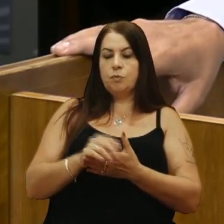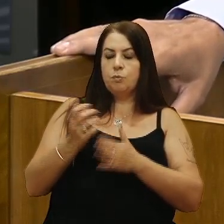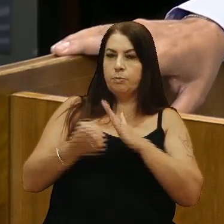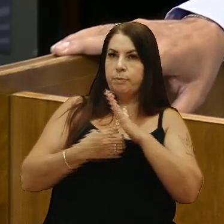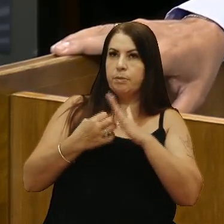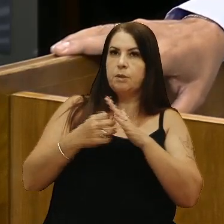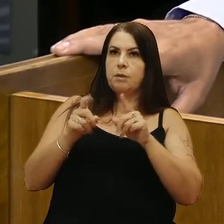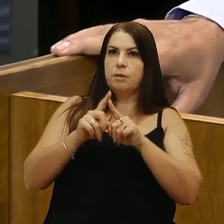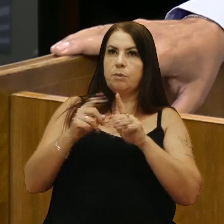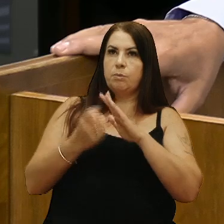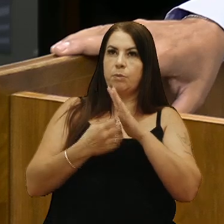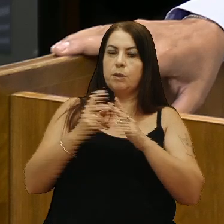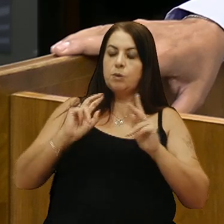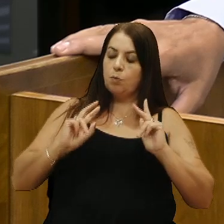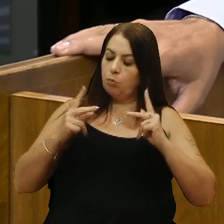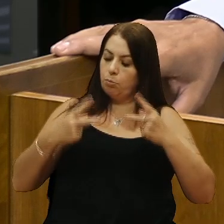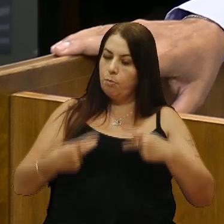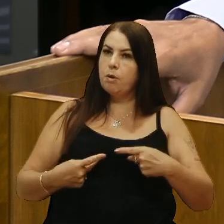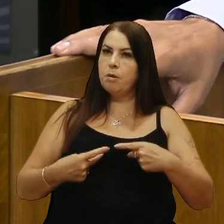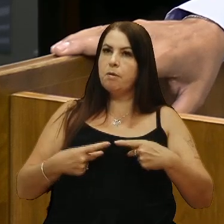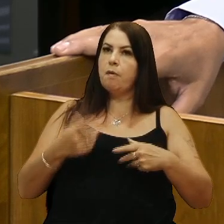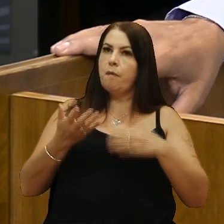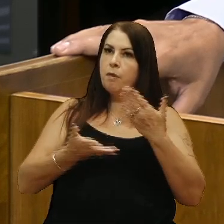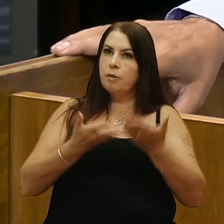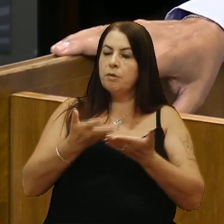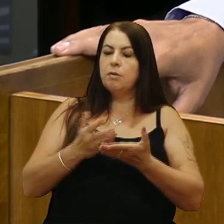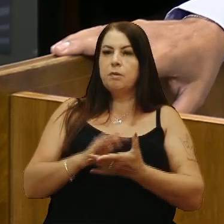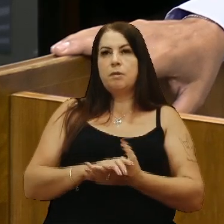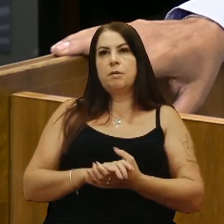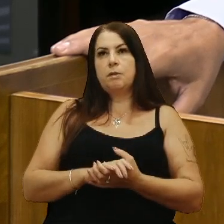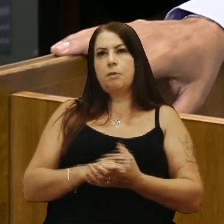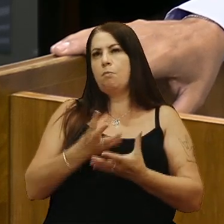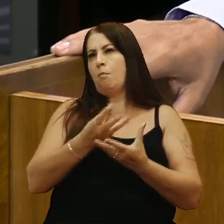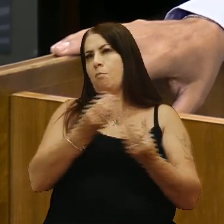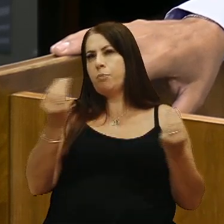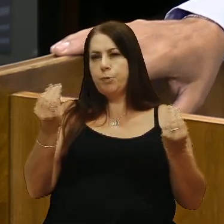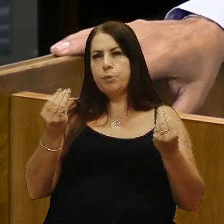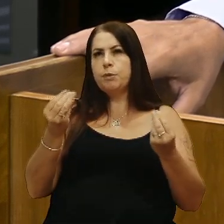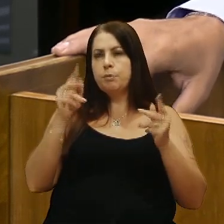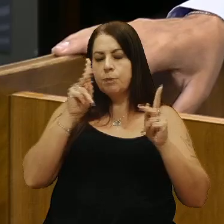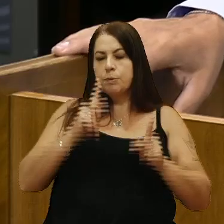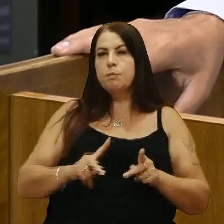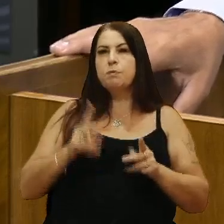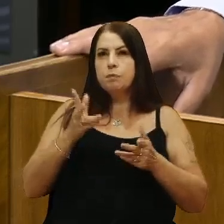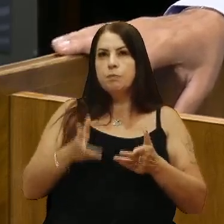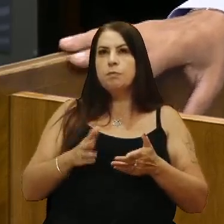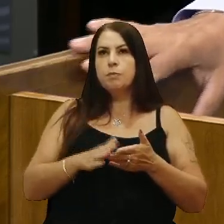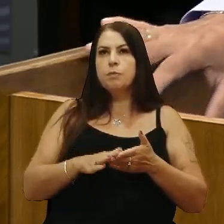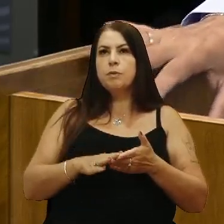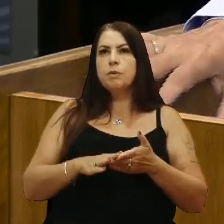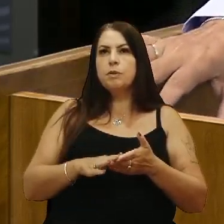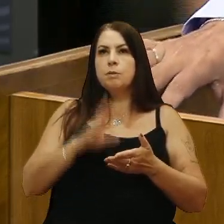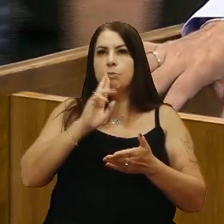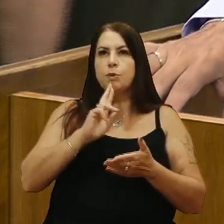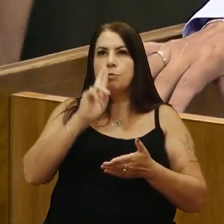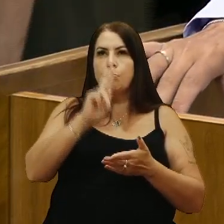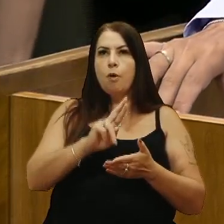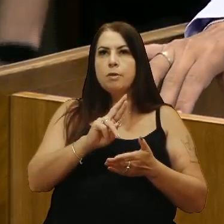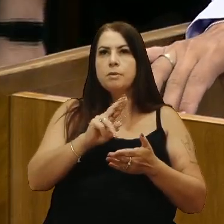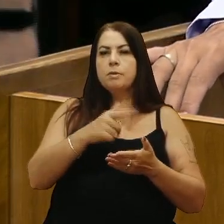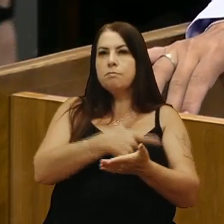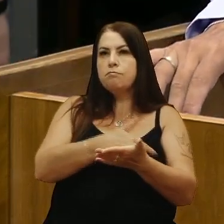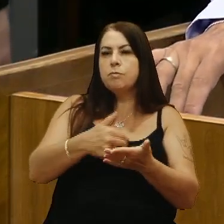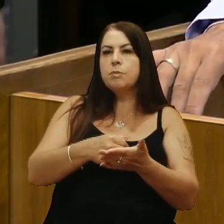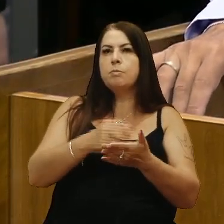mas como uma empresa humana onde atende milhares de pessoas hoje dando um diagnóstico correto e